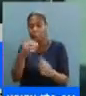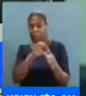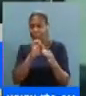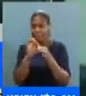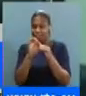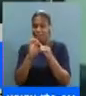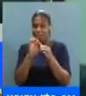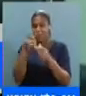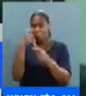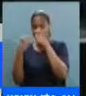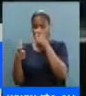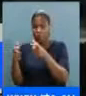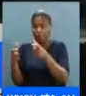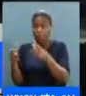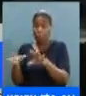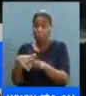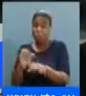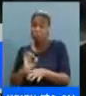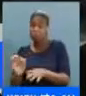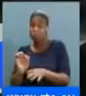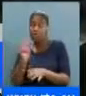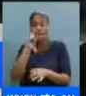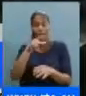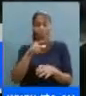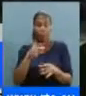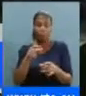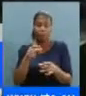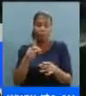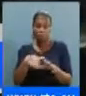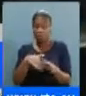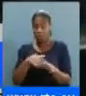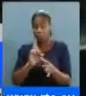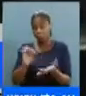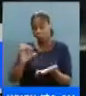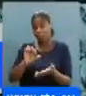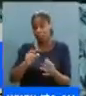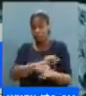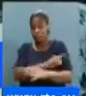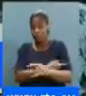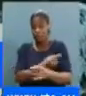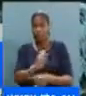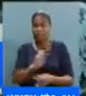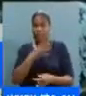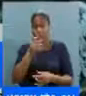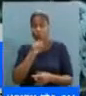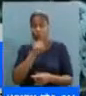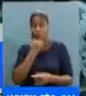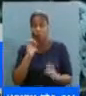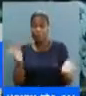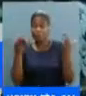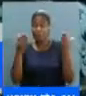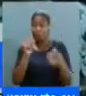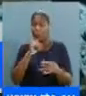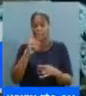entre colonizadores e colónias. O chefe de Estado cabo-verdiano mostrou-se, por isso, honrado de poder celebrar mais um aniversário